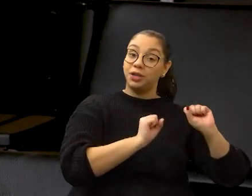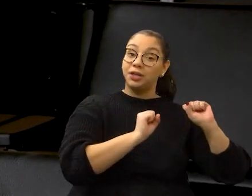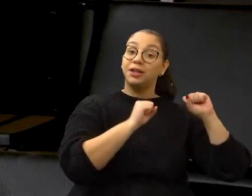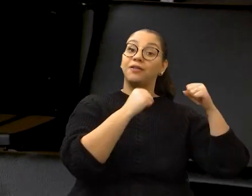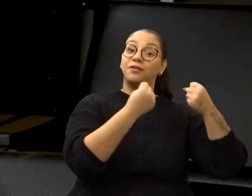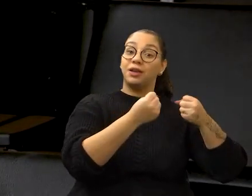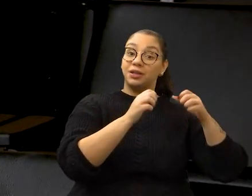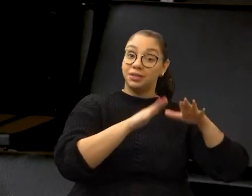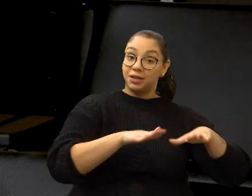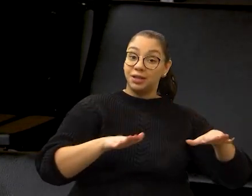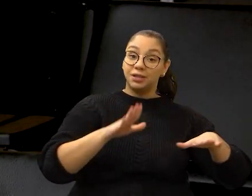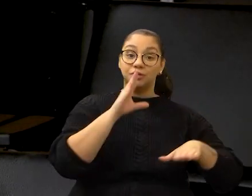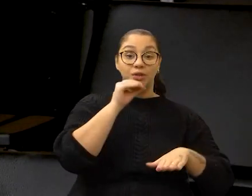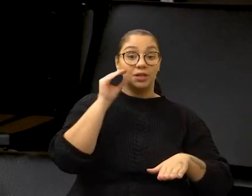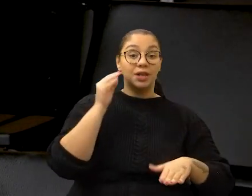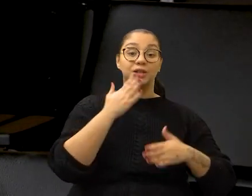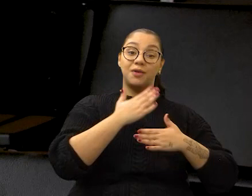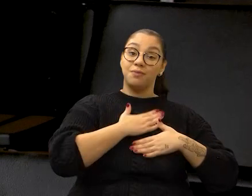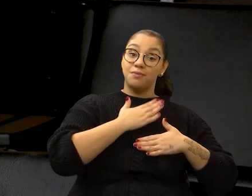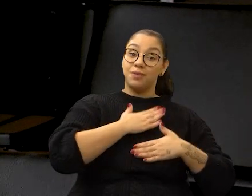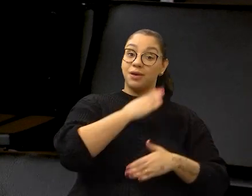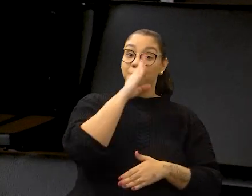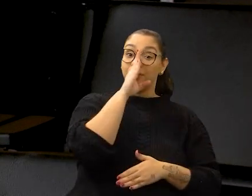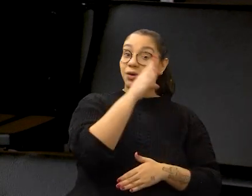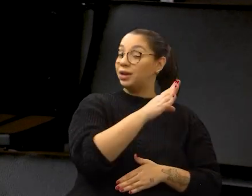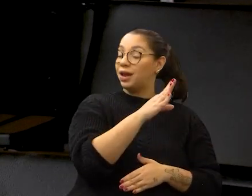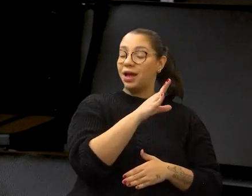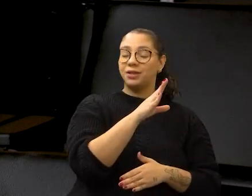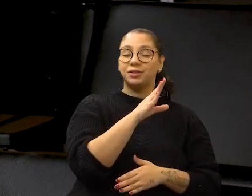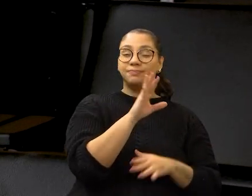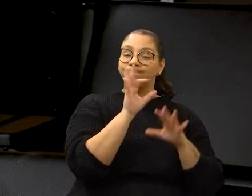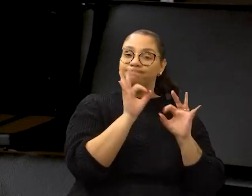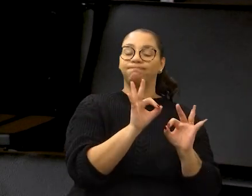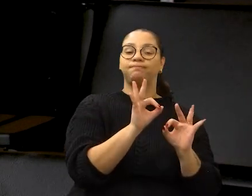é minha prioridade, né, absoluta,